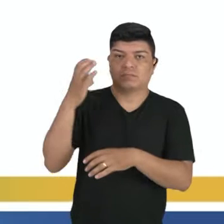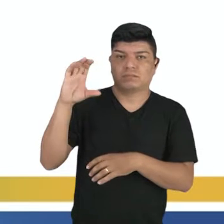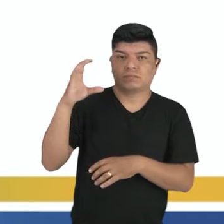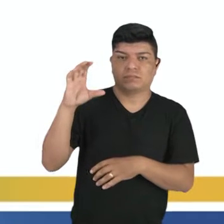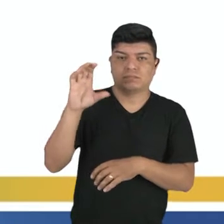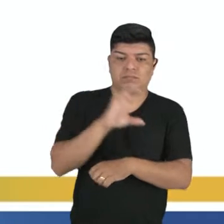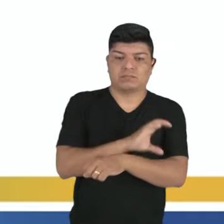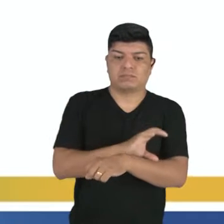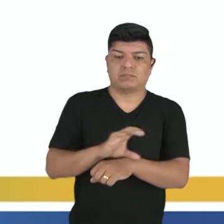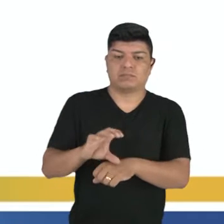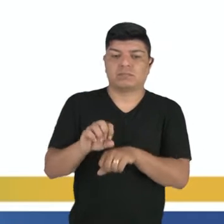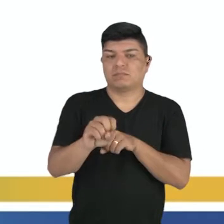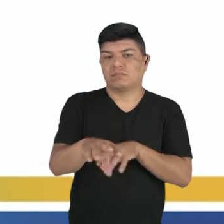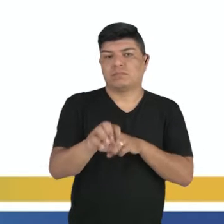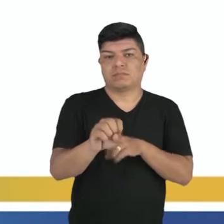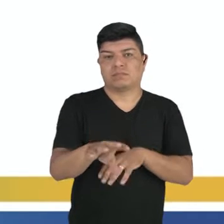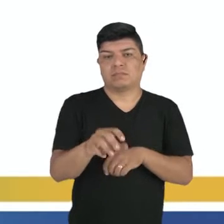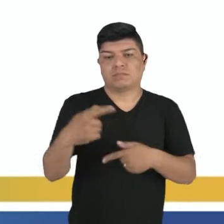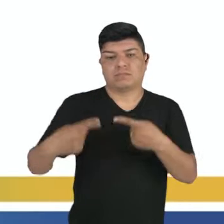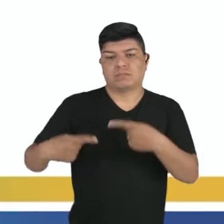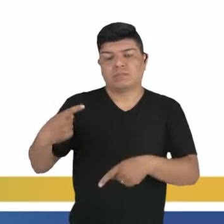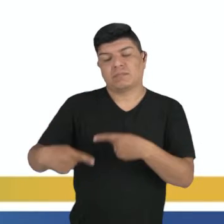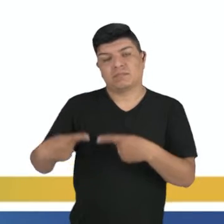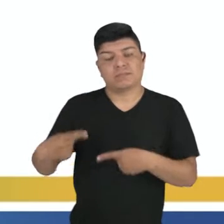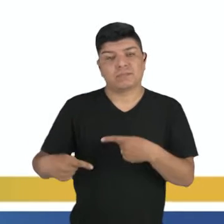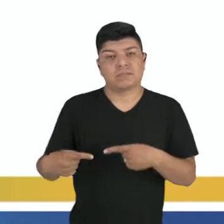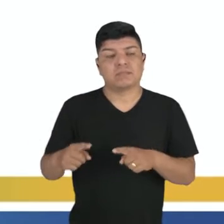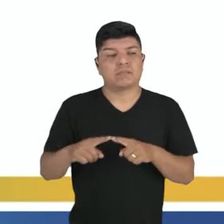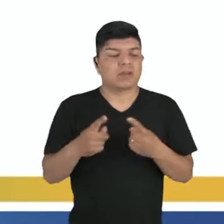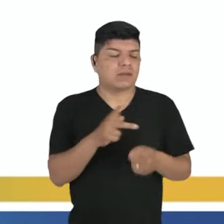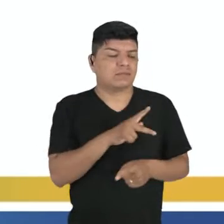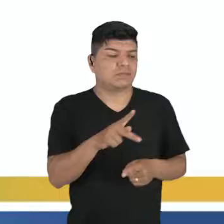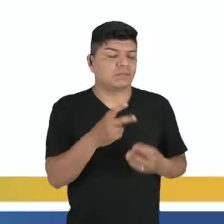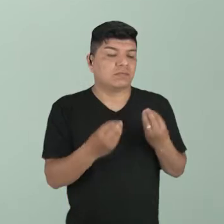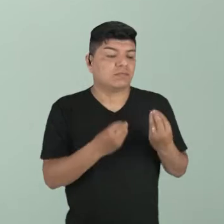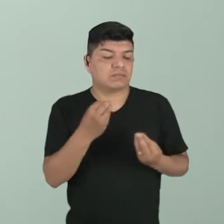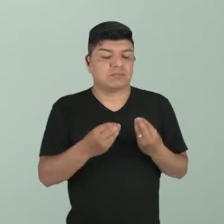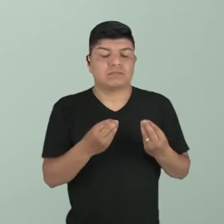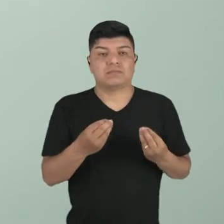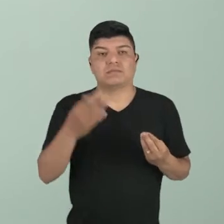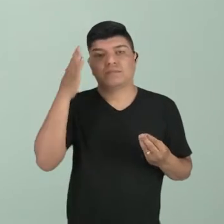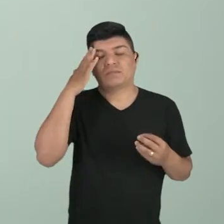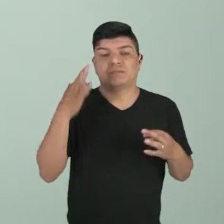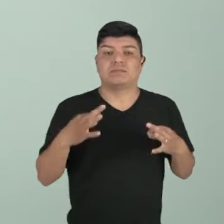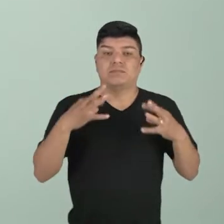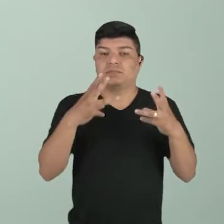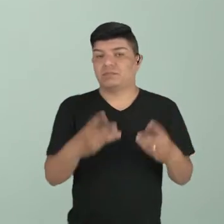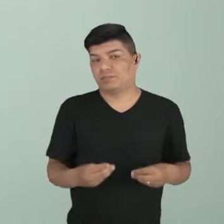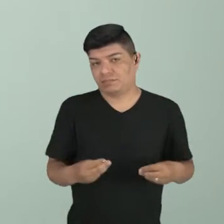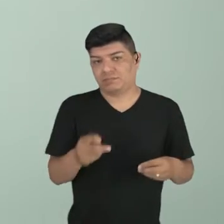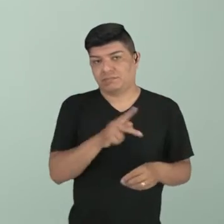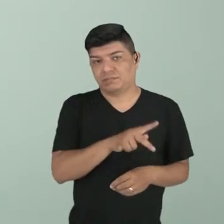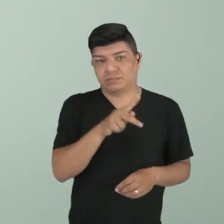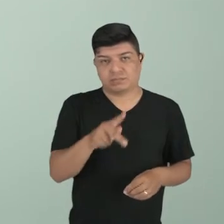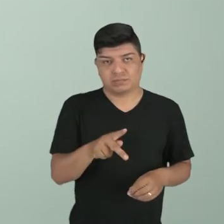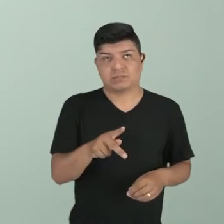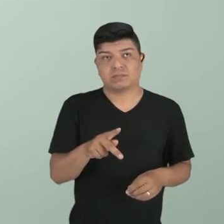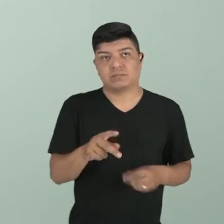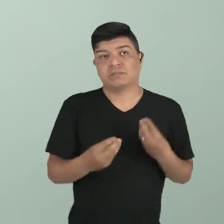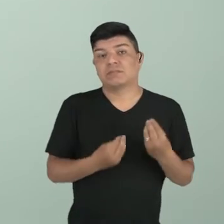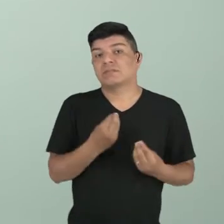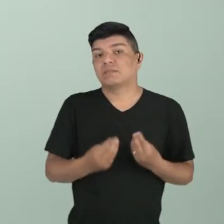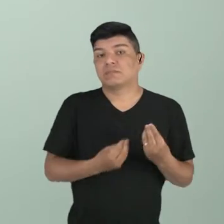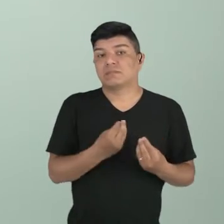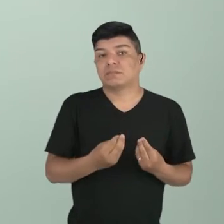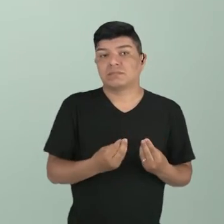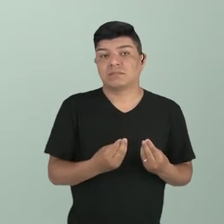científica, cultural, educacional e política. Mas, professora, como é que eu vou saber de tudo isso, professora? Como é que